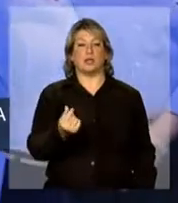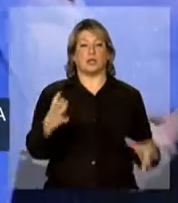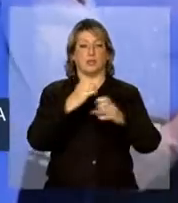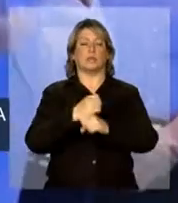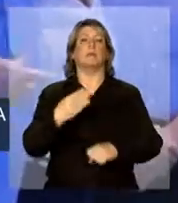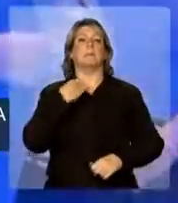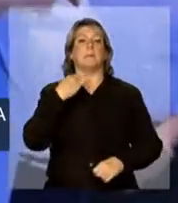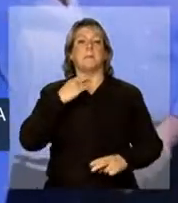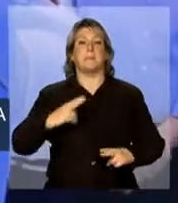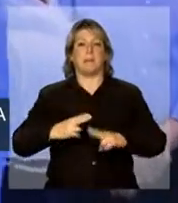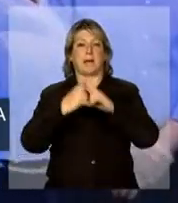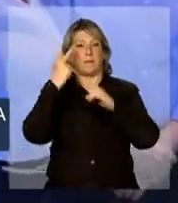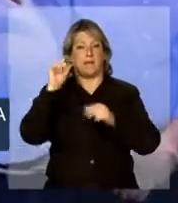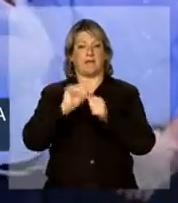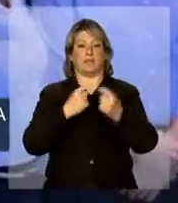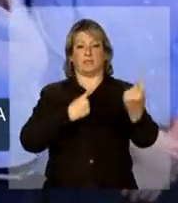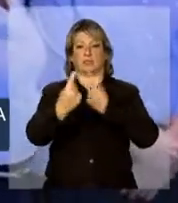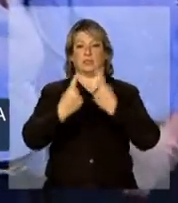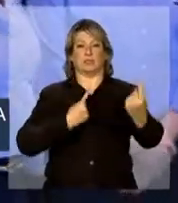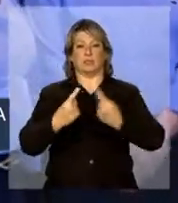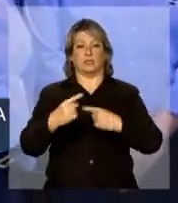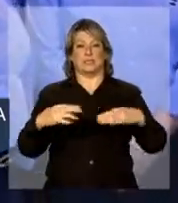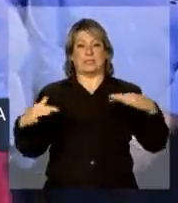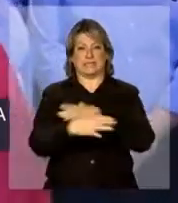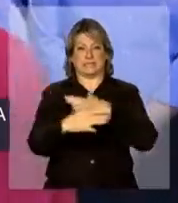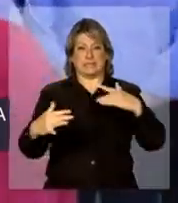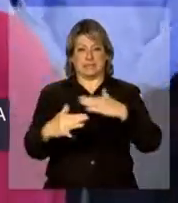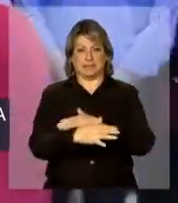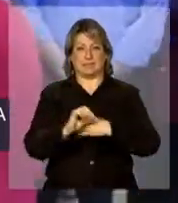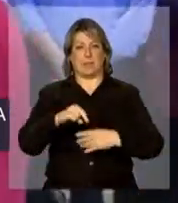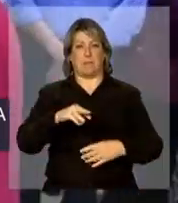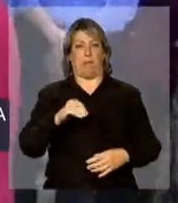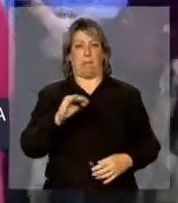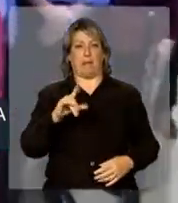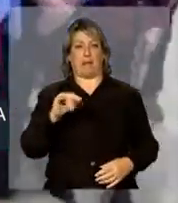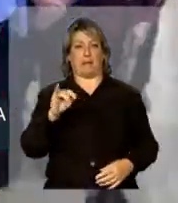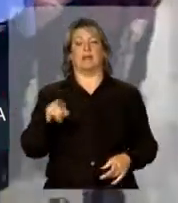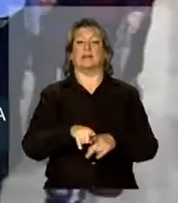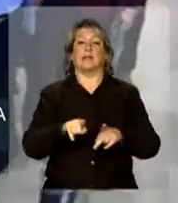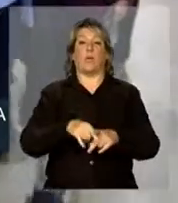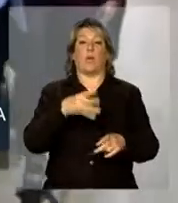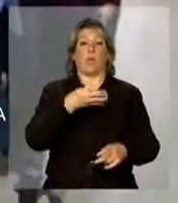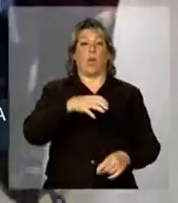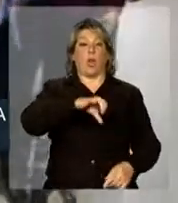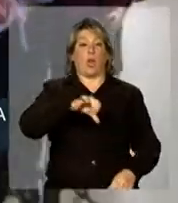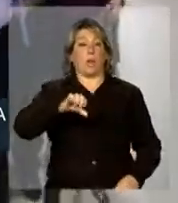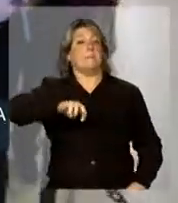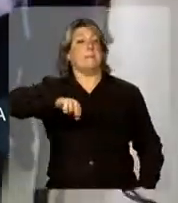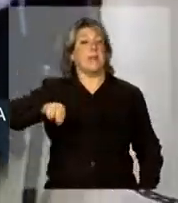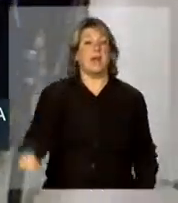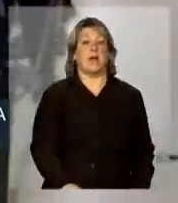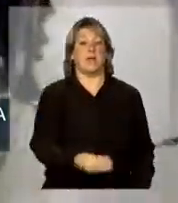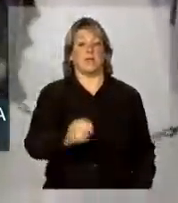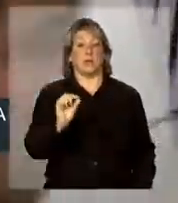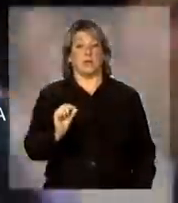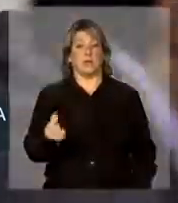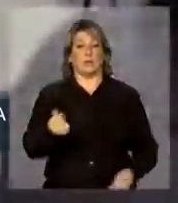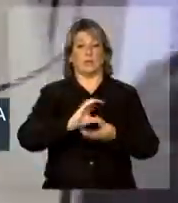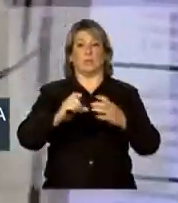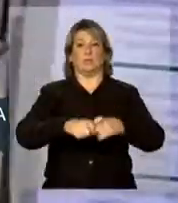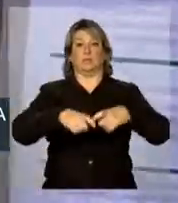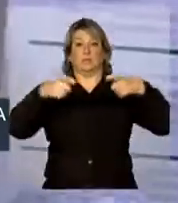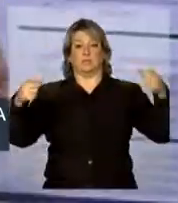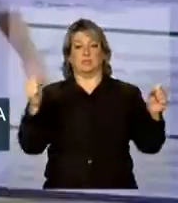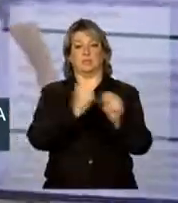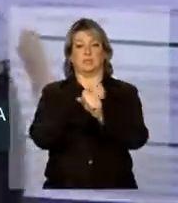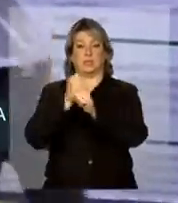da Caixa para mobilidade urbana Além disso está investindo 499 milhões nas ampliações